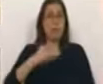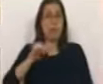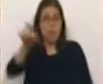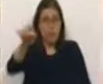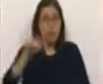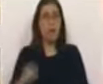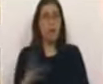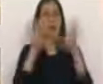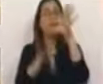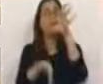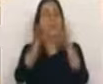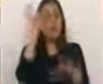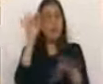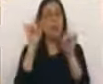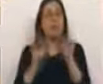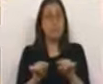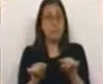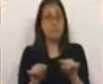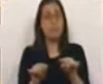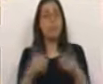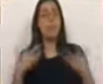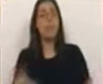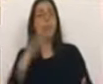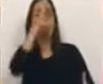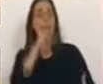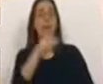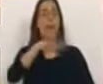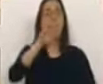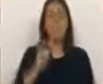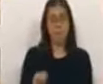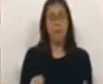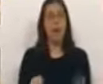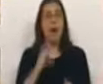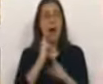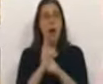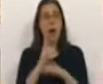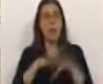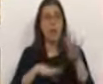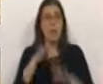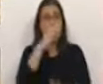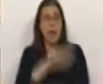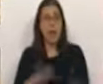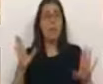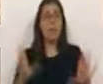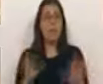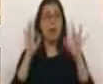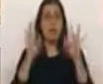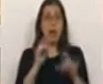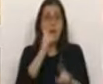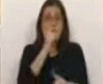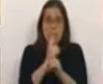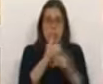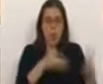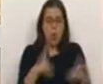do CDS. Opção essa que o atual Governo do Partido Socialista está a concretizar na senda do